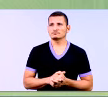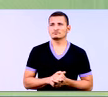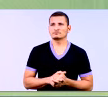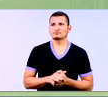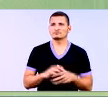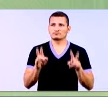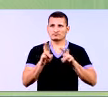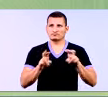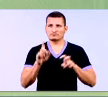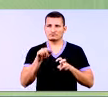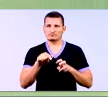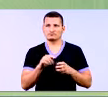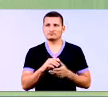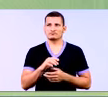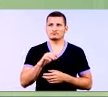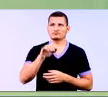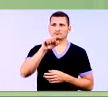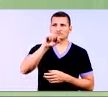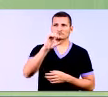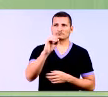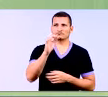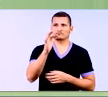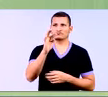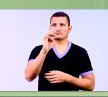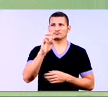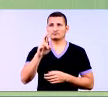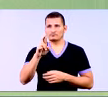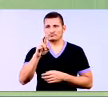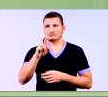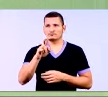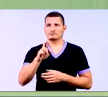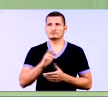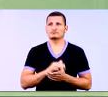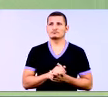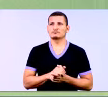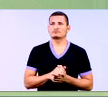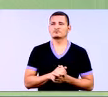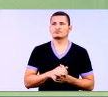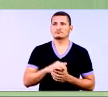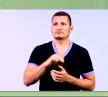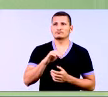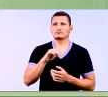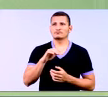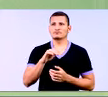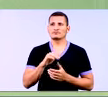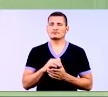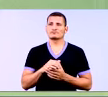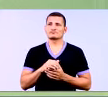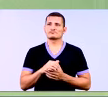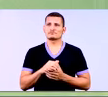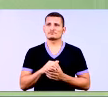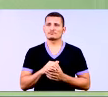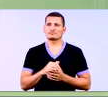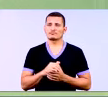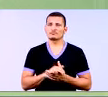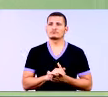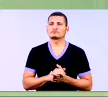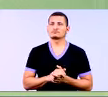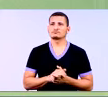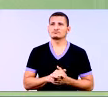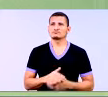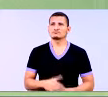combinação de hardware e software. Eu tenho que ter tudo isso combinado, dimensionado para a aplicação que eu quero, para não gastar mais do que eu